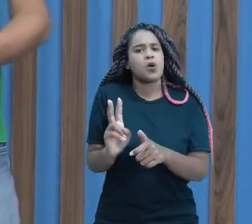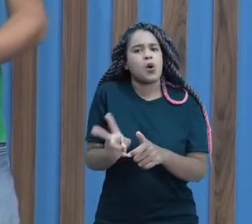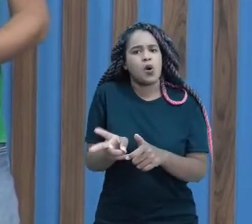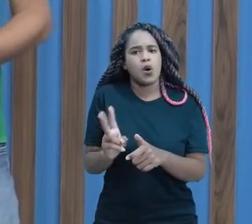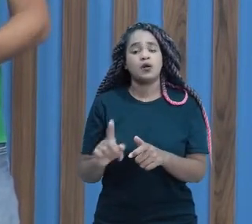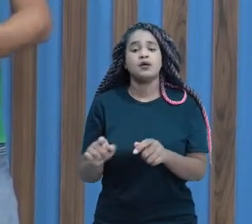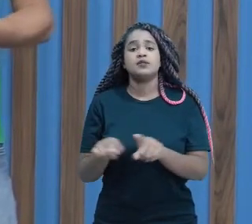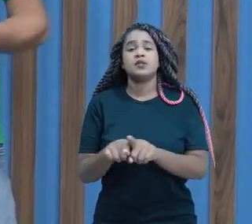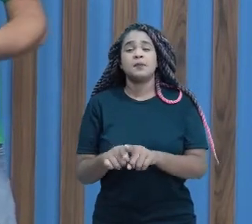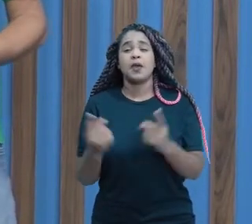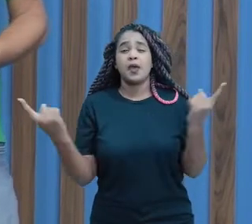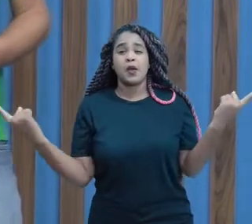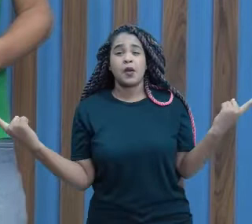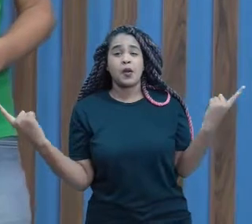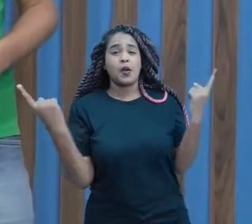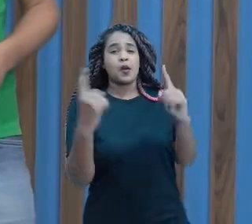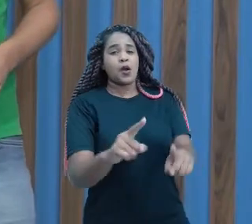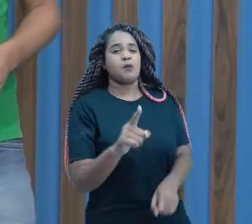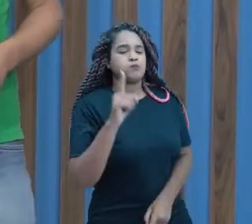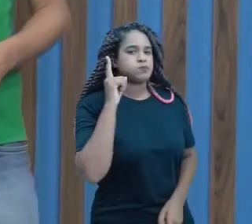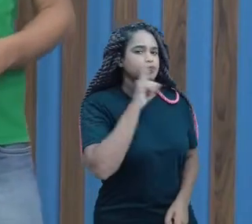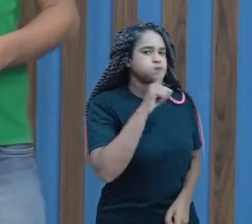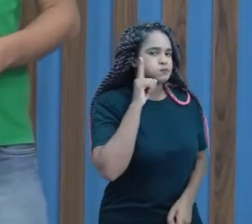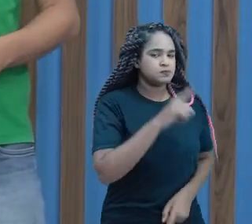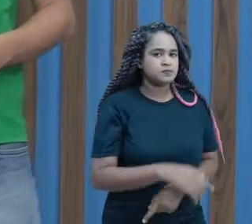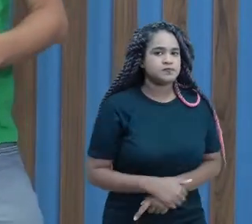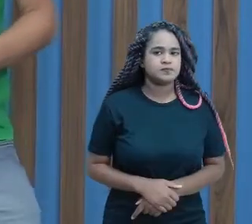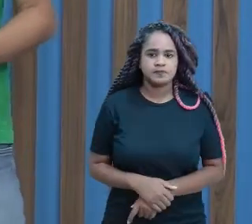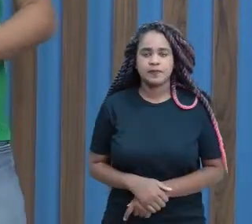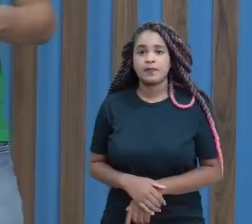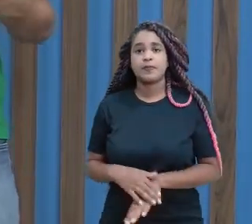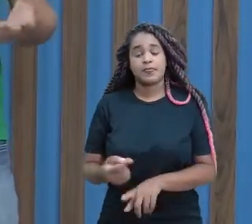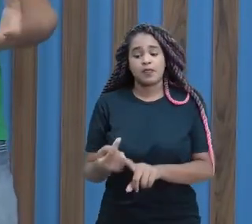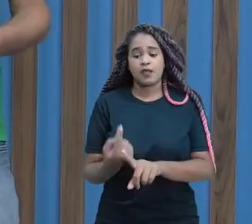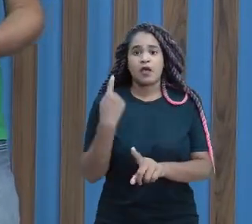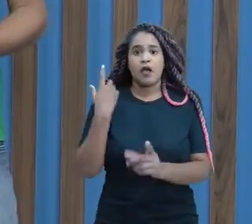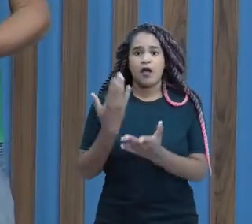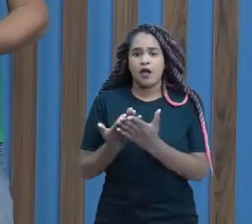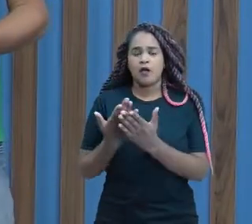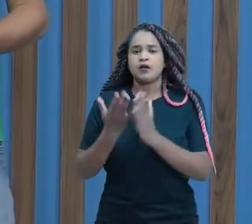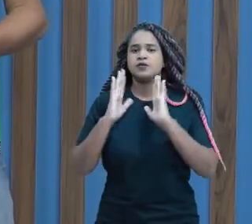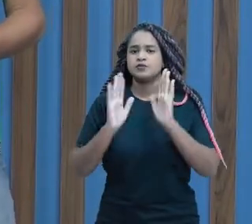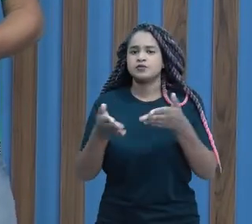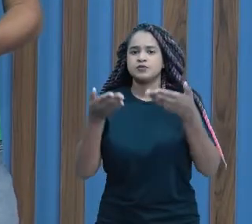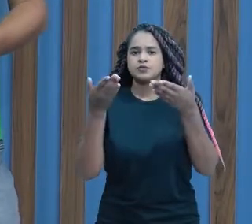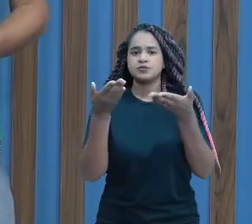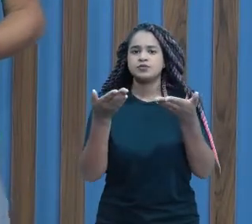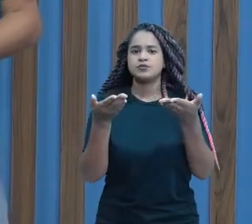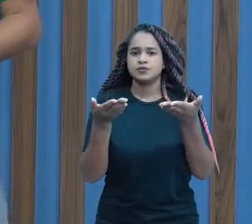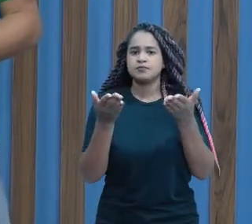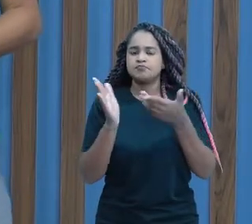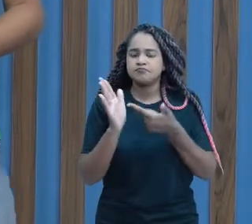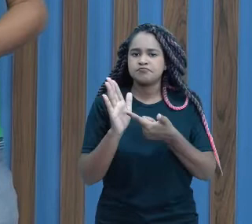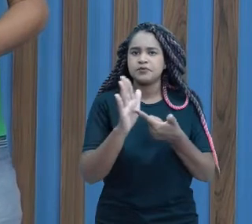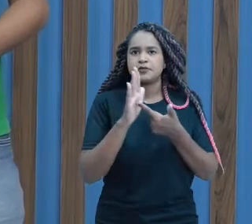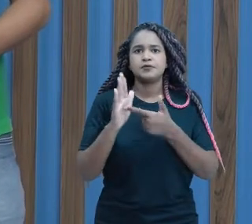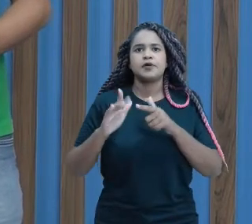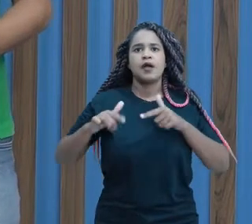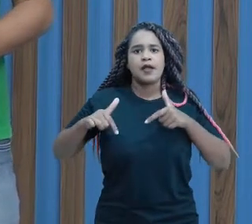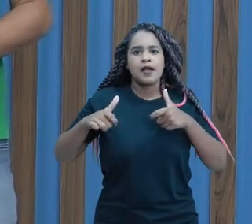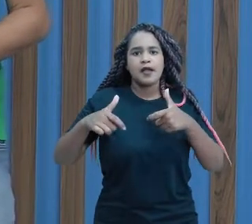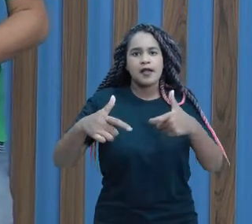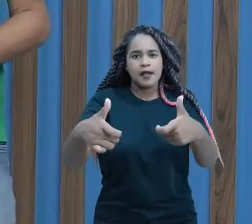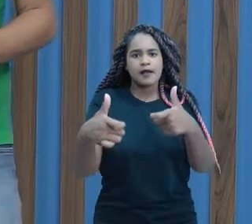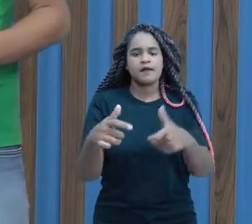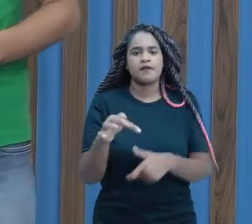todos os aspectos. Foi a chamada Guerra Fria. Então, foi isso. Na aula passada a gente falou sobre isso. Vamos continuar estudando o esfacelamento,